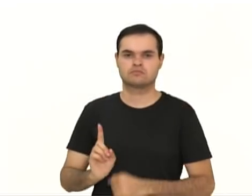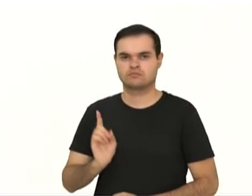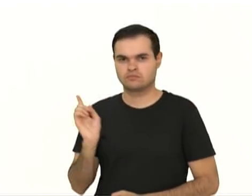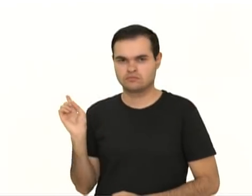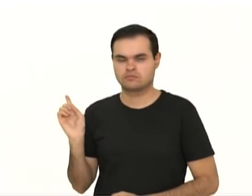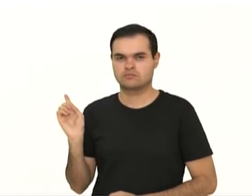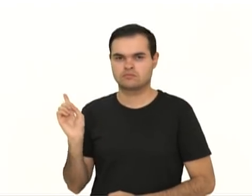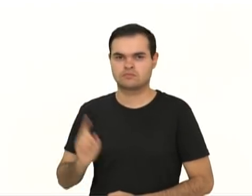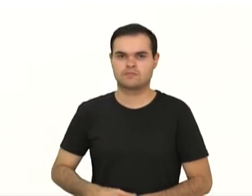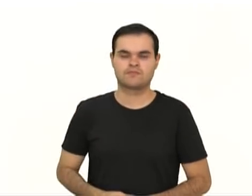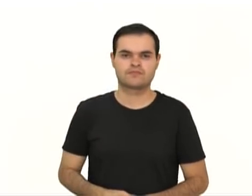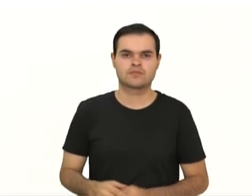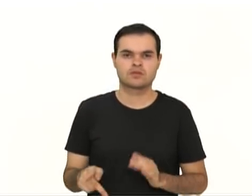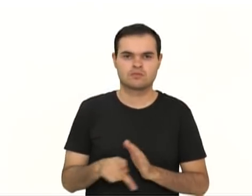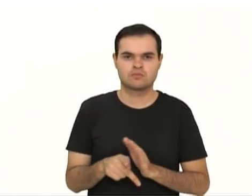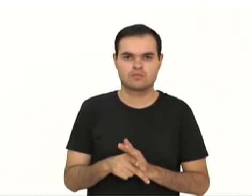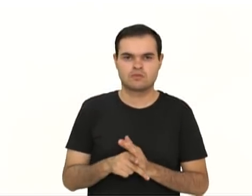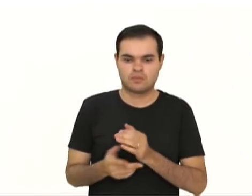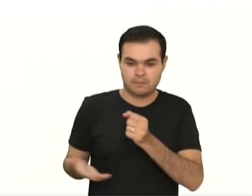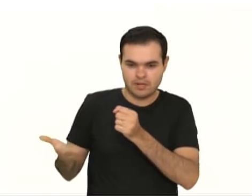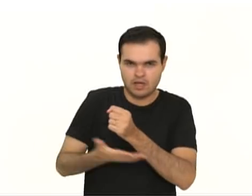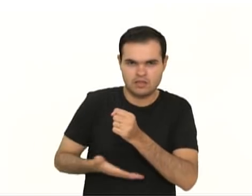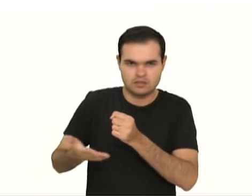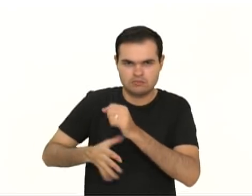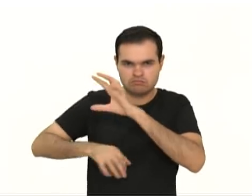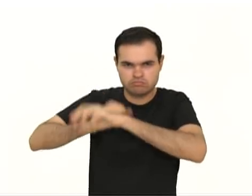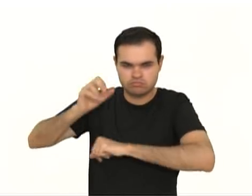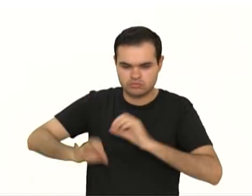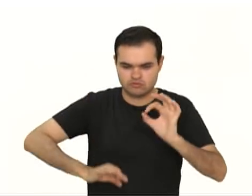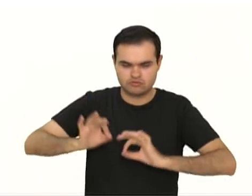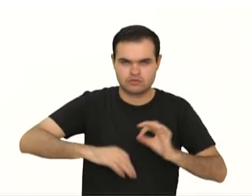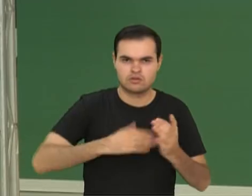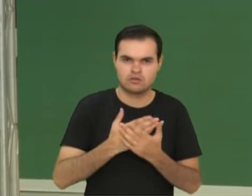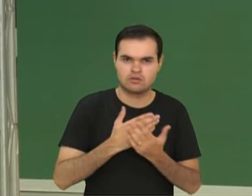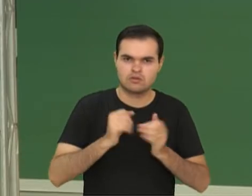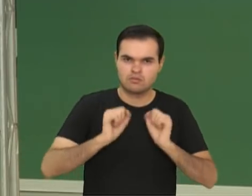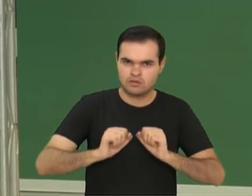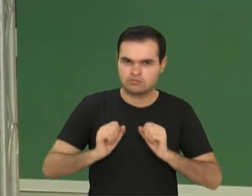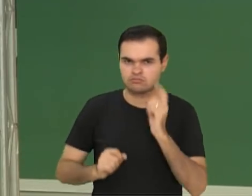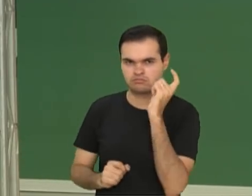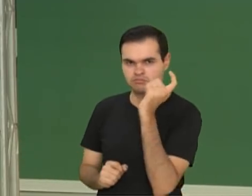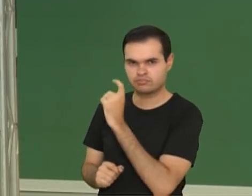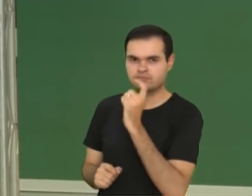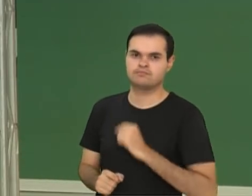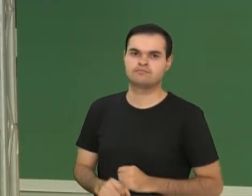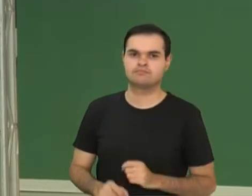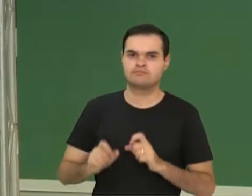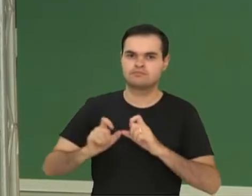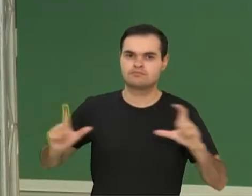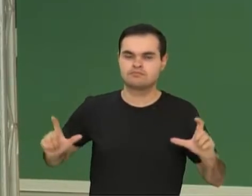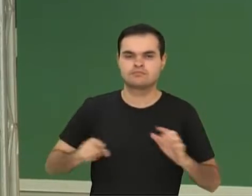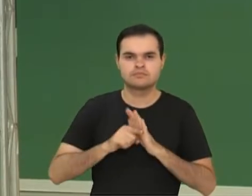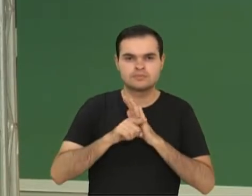da onde nos baseamos para fazer essa aula. Você pode consultar, pode pesquisar.